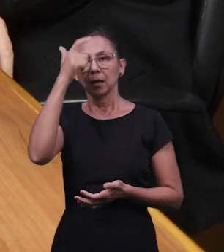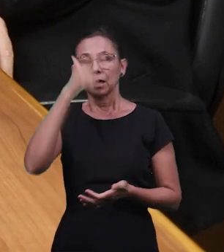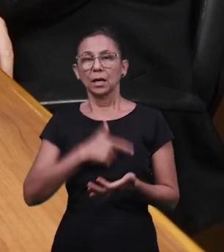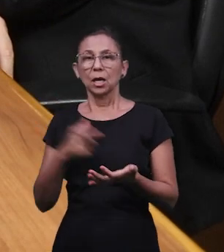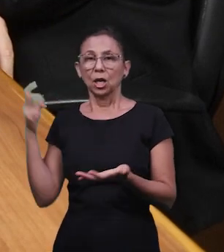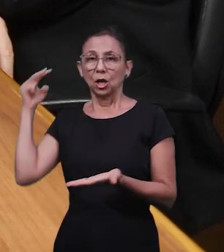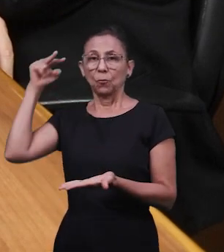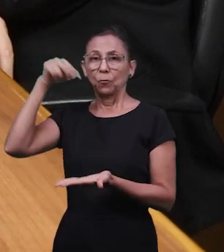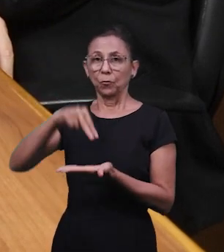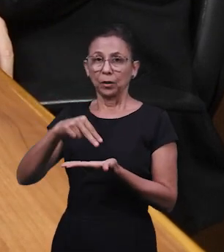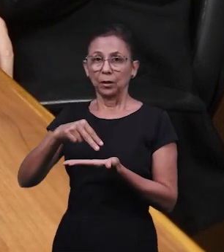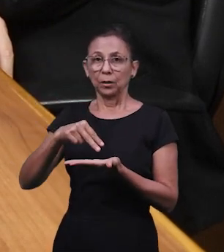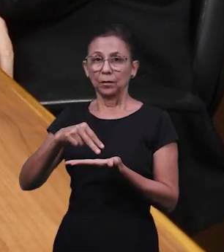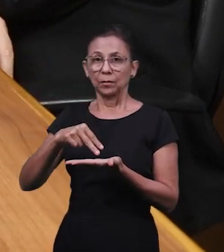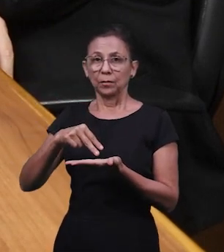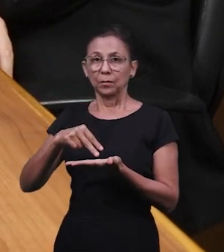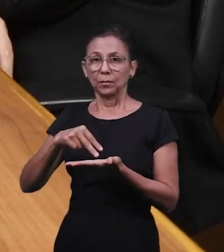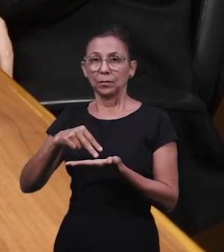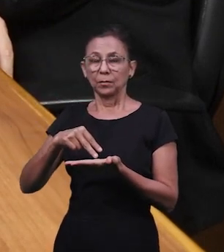que tenhais vida.